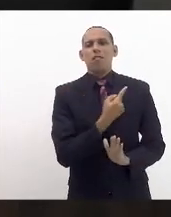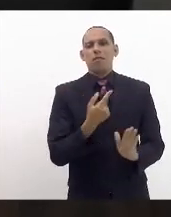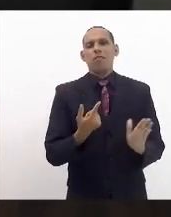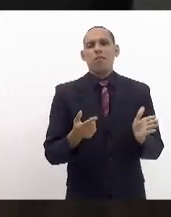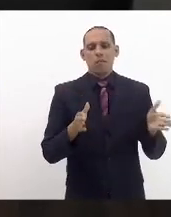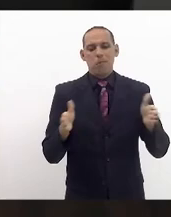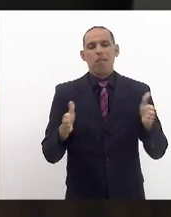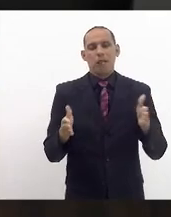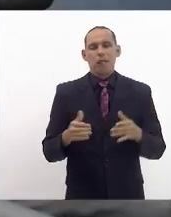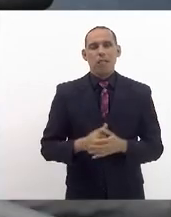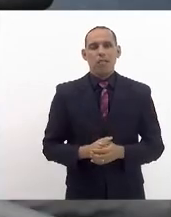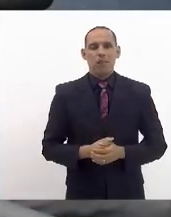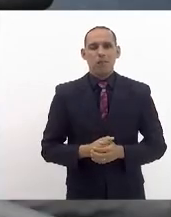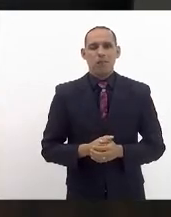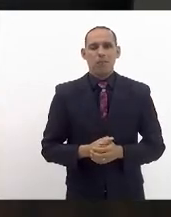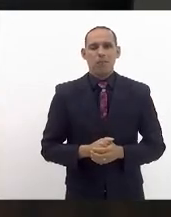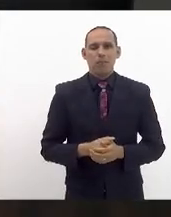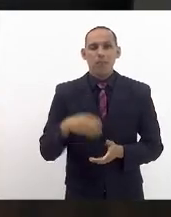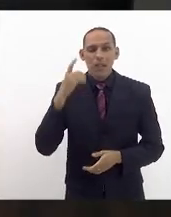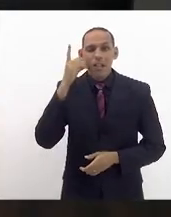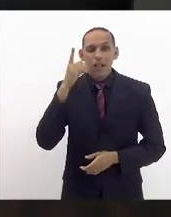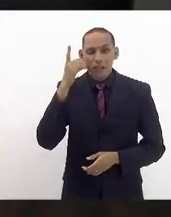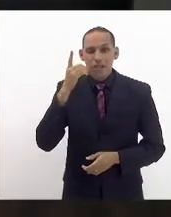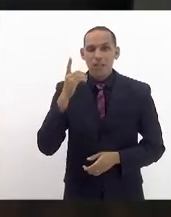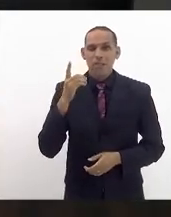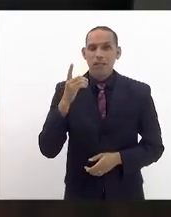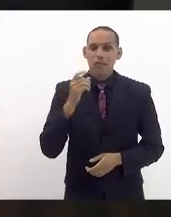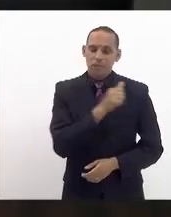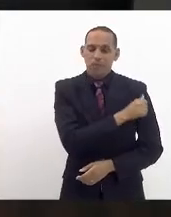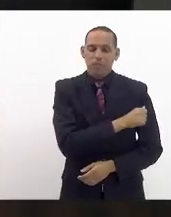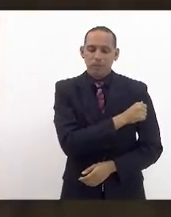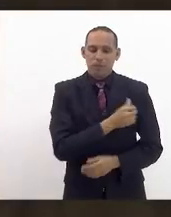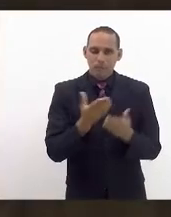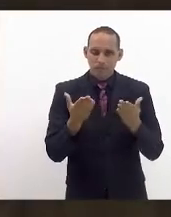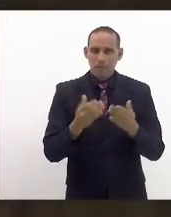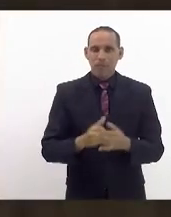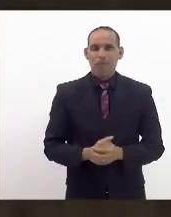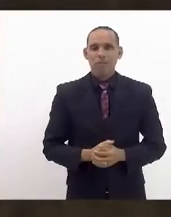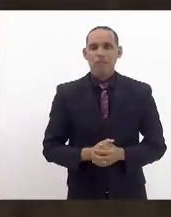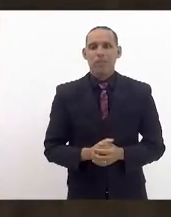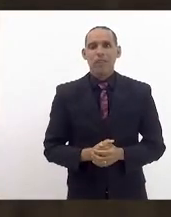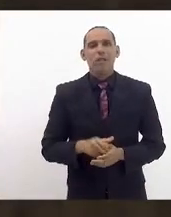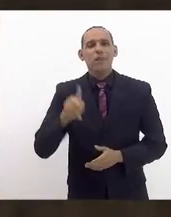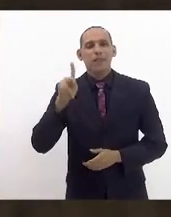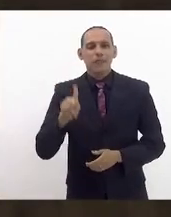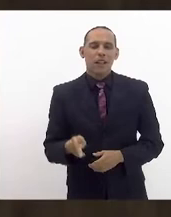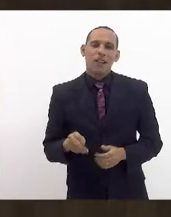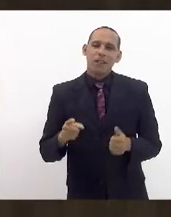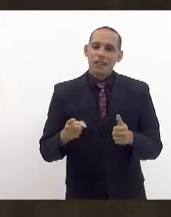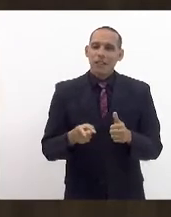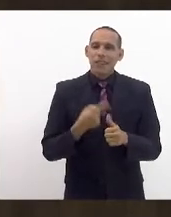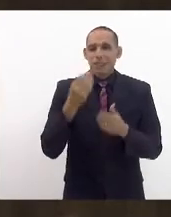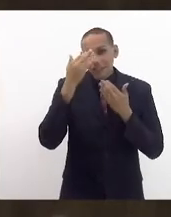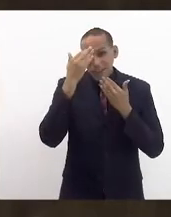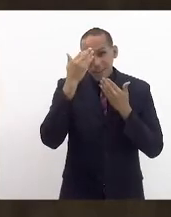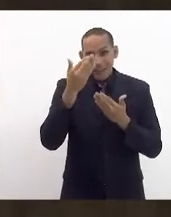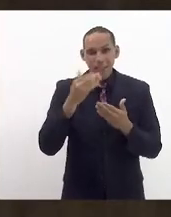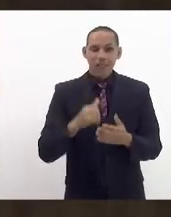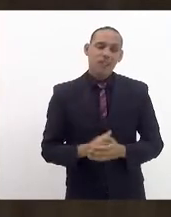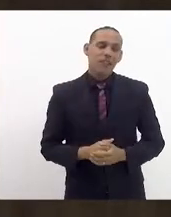legislatura. Deputada enfermeira, por favor. Então, presidente, primeiro